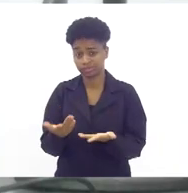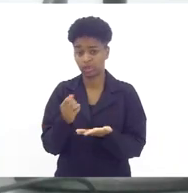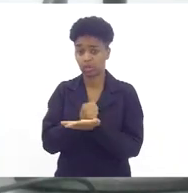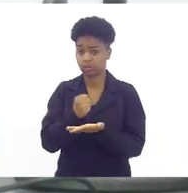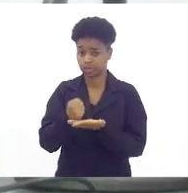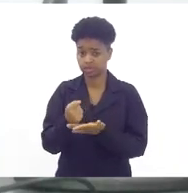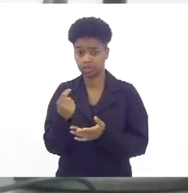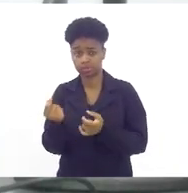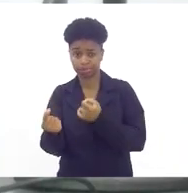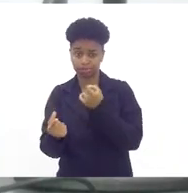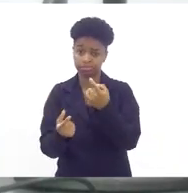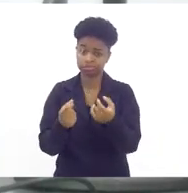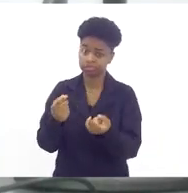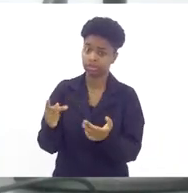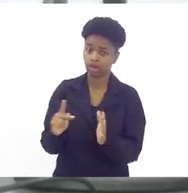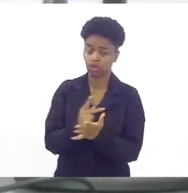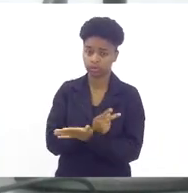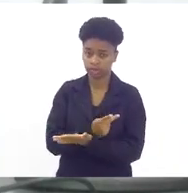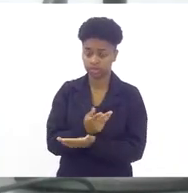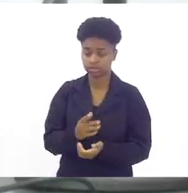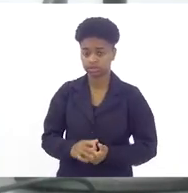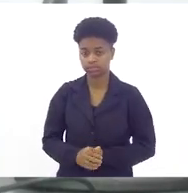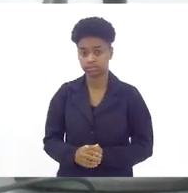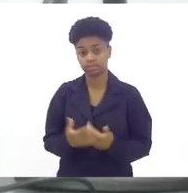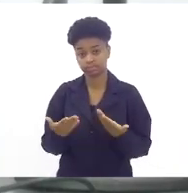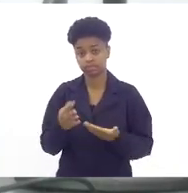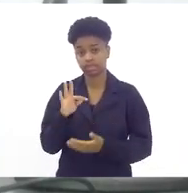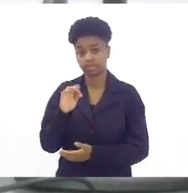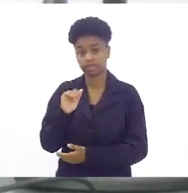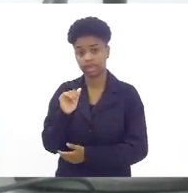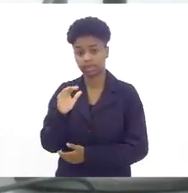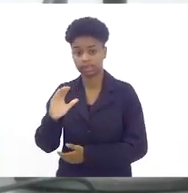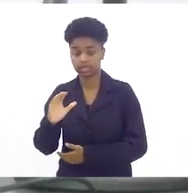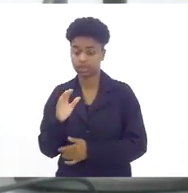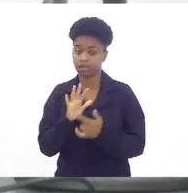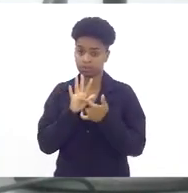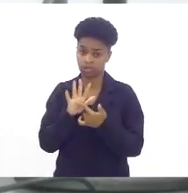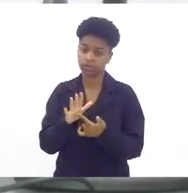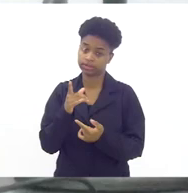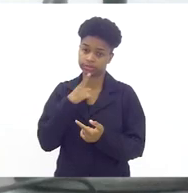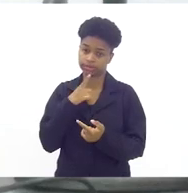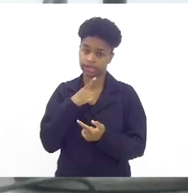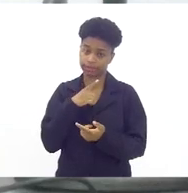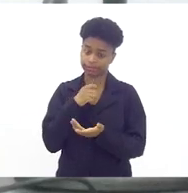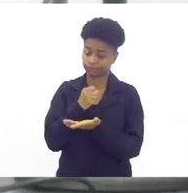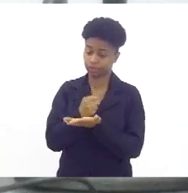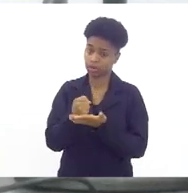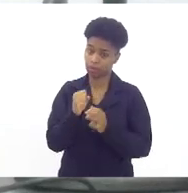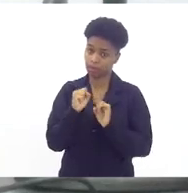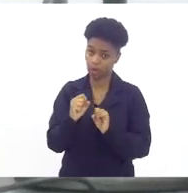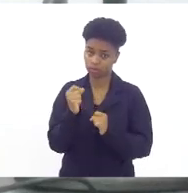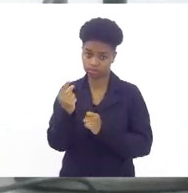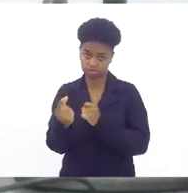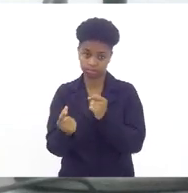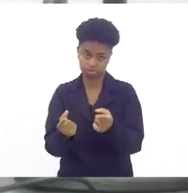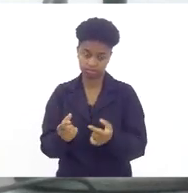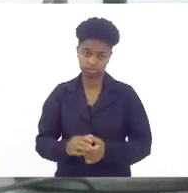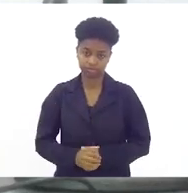excepcional por algum motivo E aí tá aqui né prever essas hipóteses da contratação excepcional